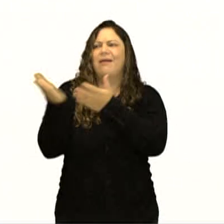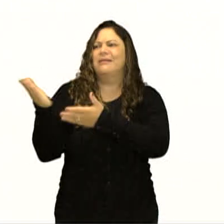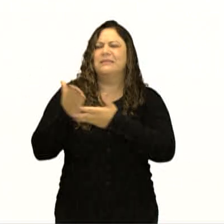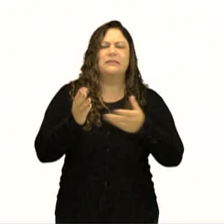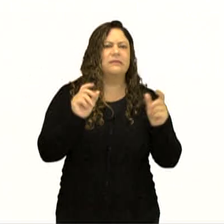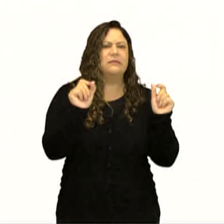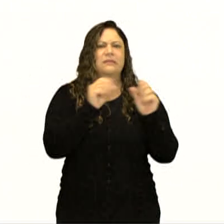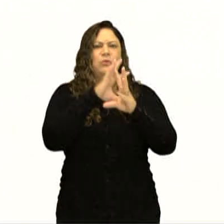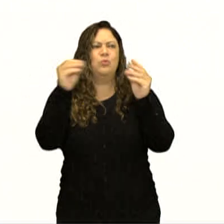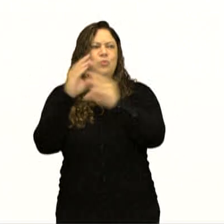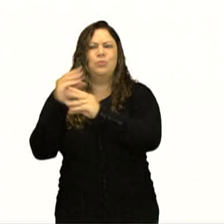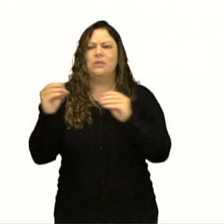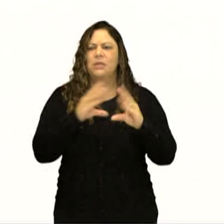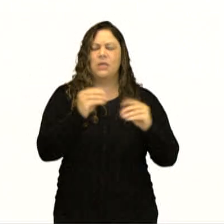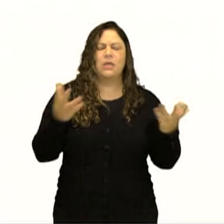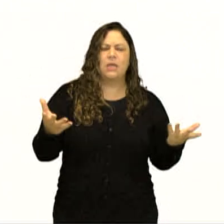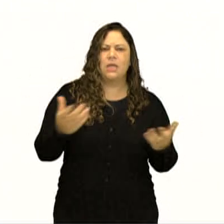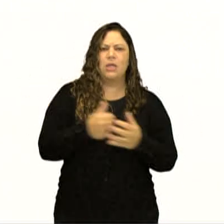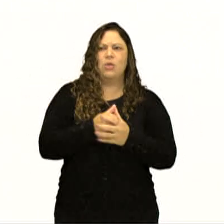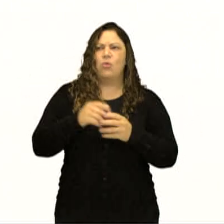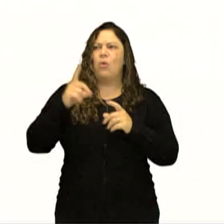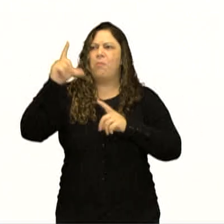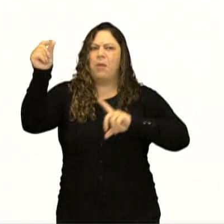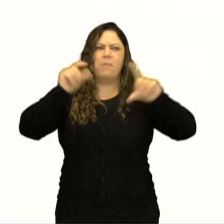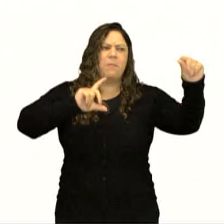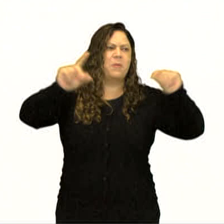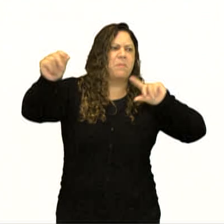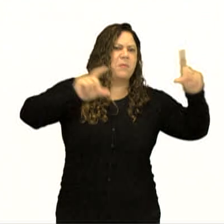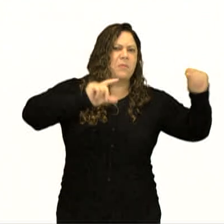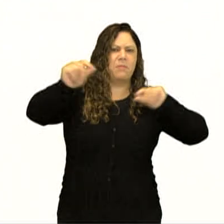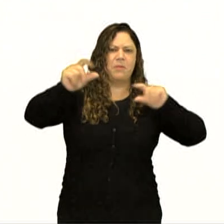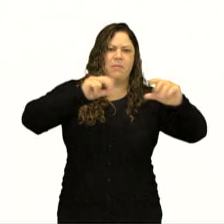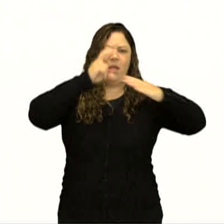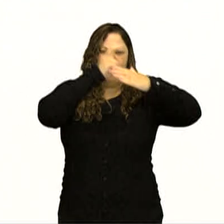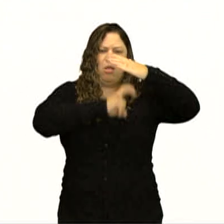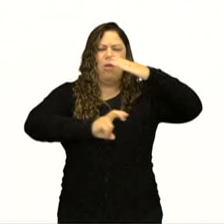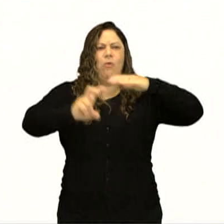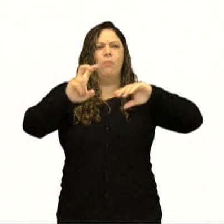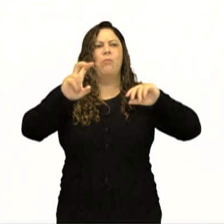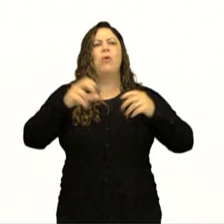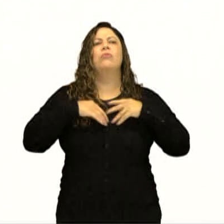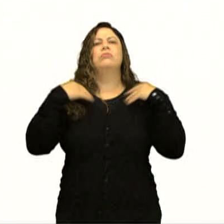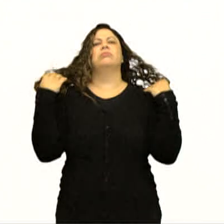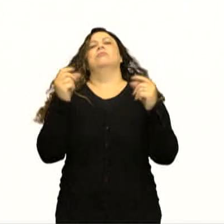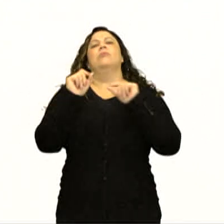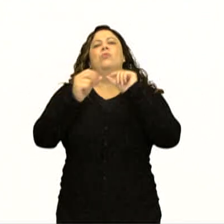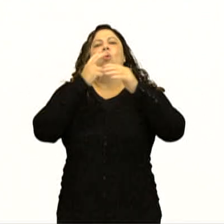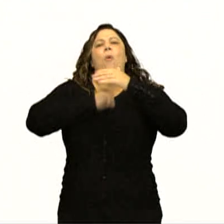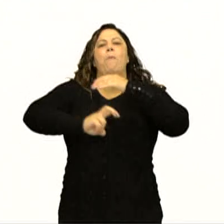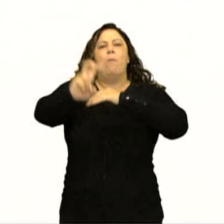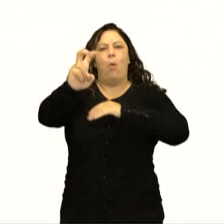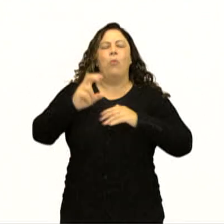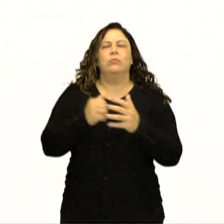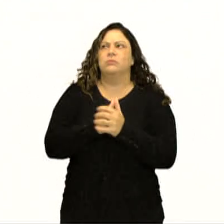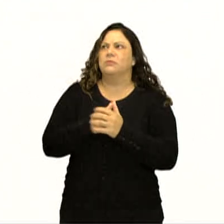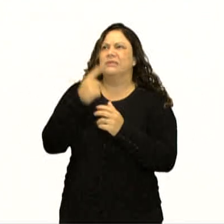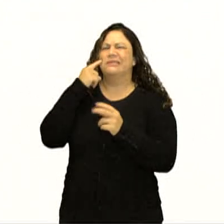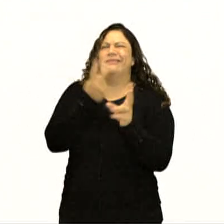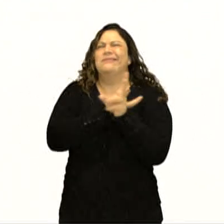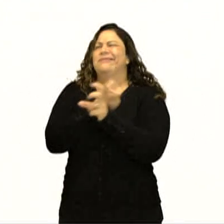havia prontos a partir, e subiu a todos os estribos, procurando em vão, com os